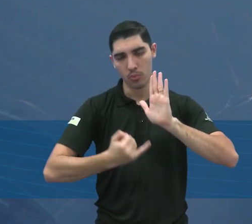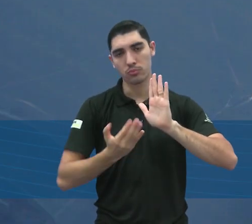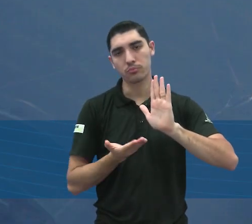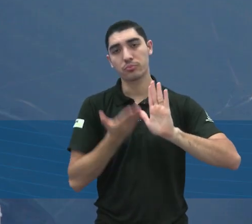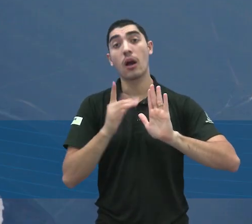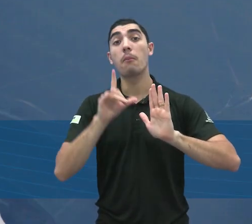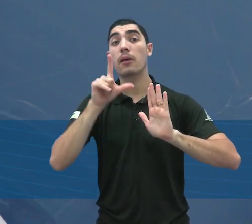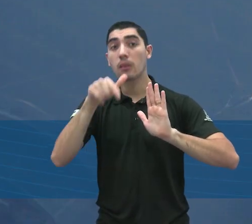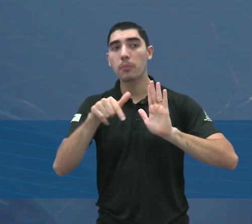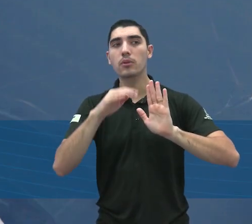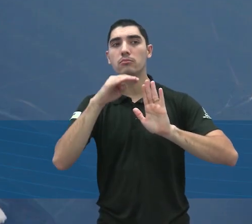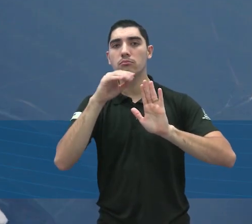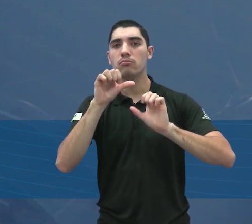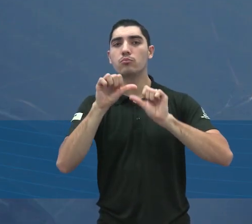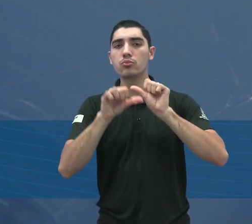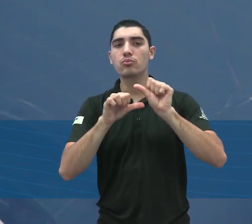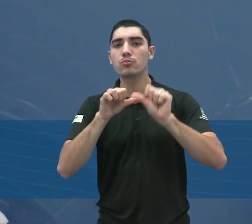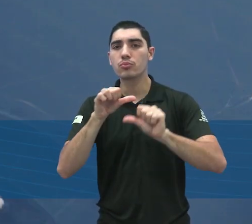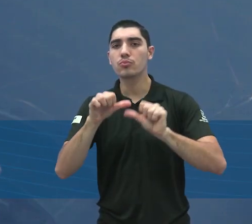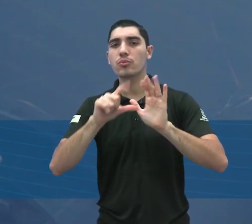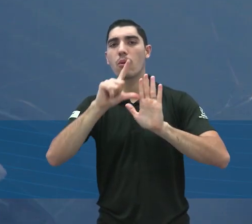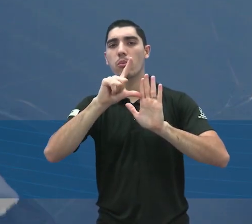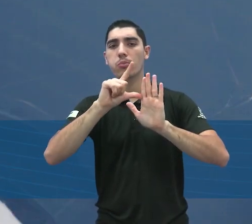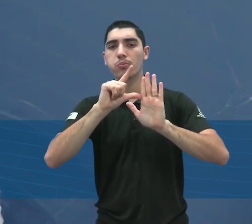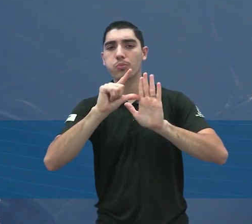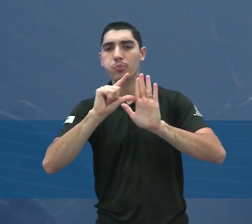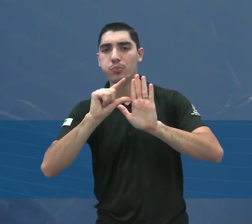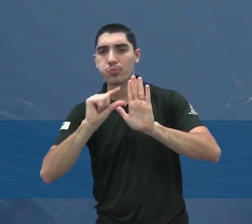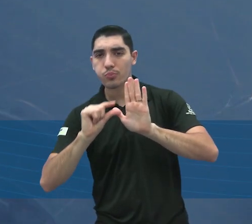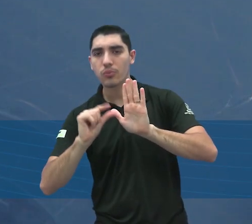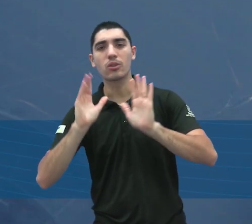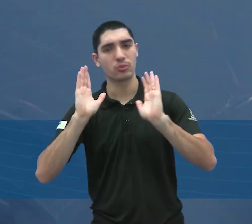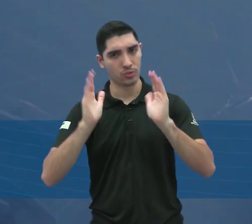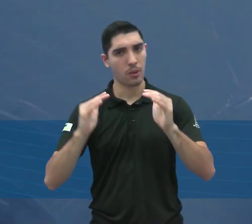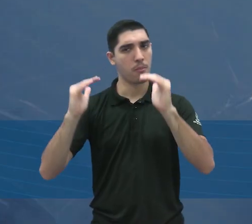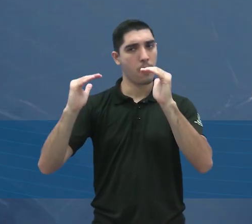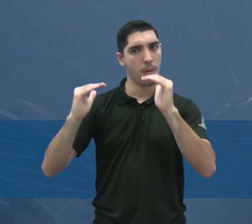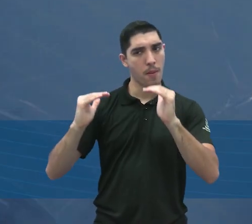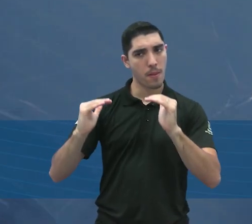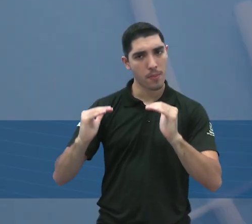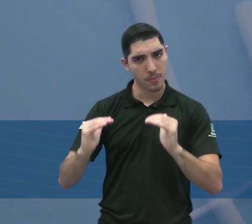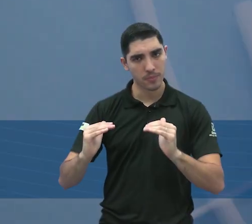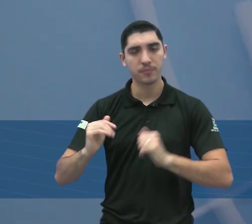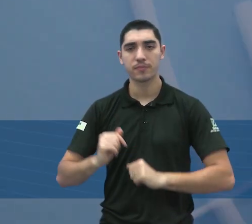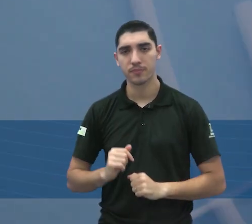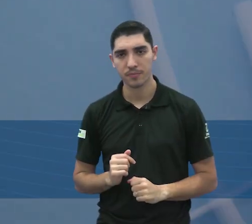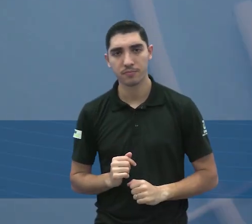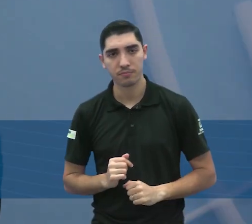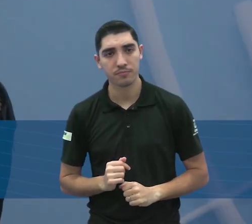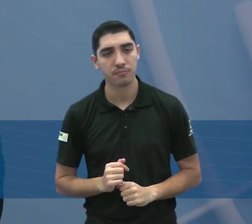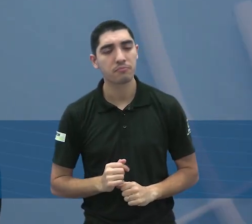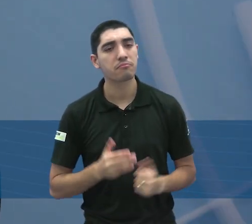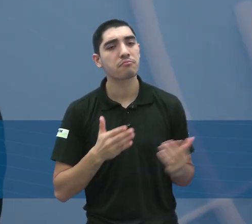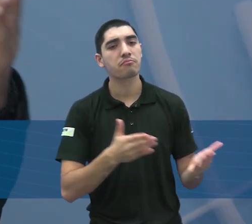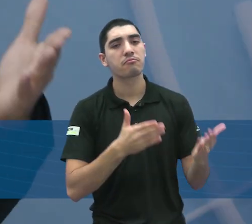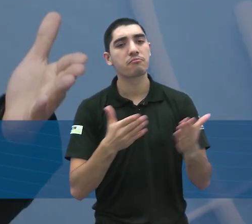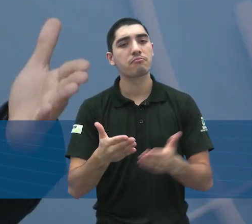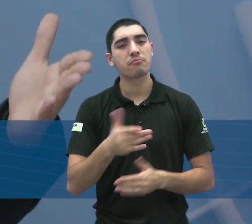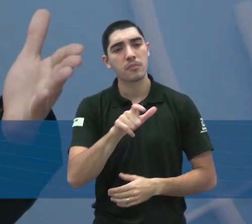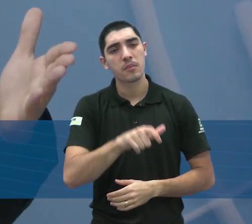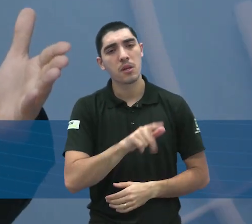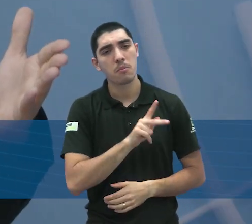depois gradativamente isso foi sendo alterado, tal, parece que foi amenizando, tal, os impactos disso na nossa vida. E professor, dentro